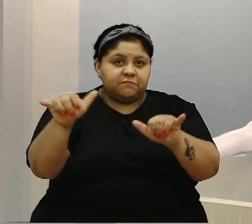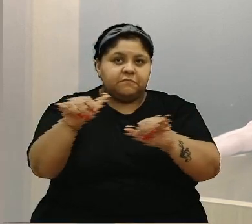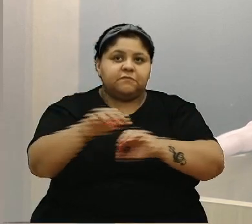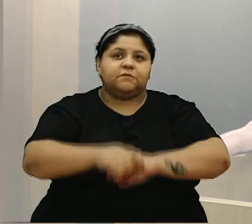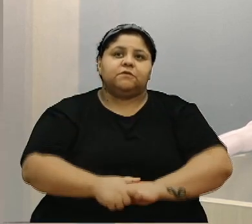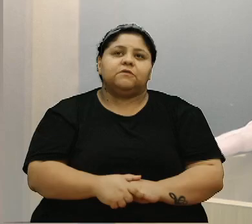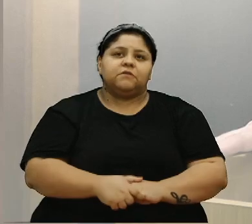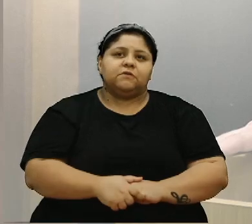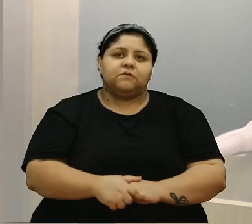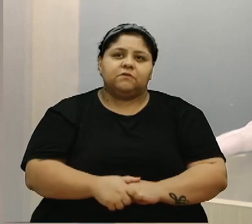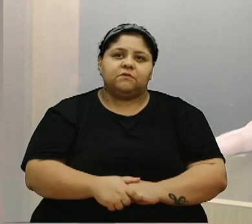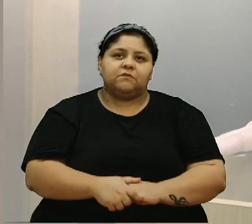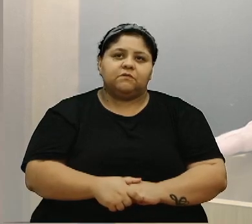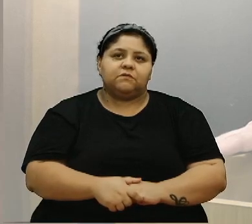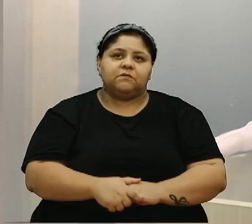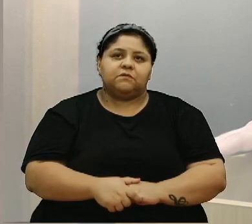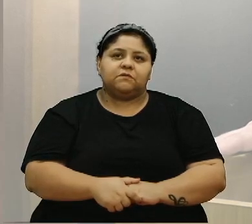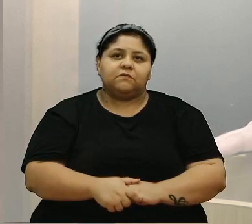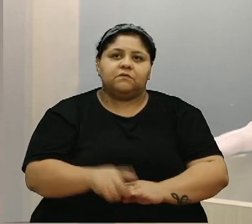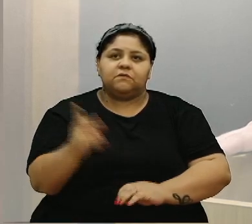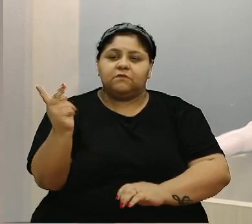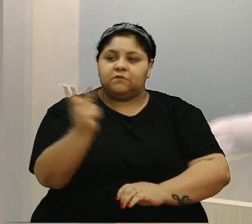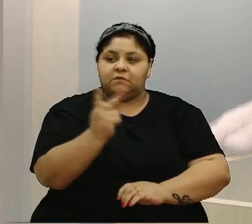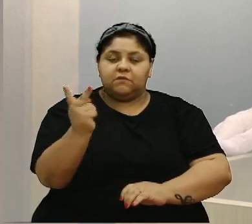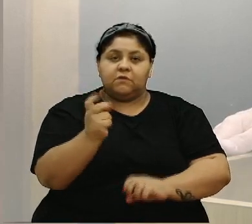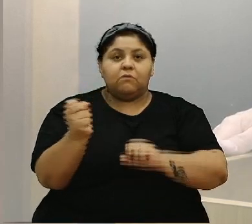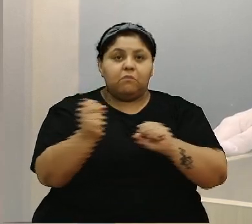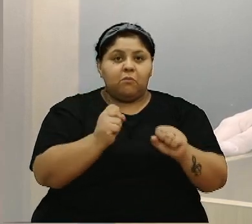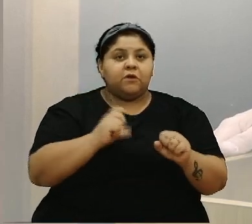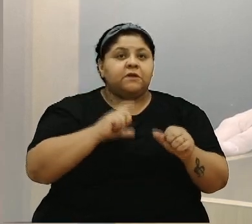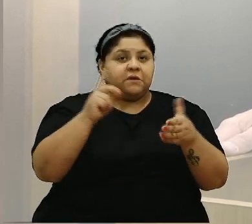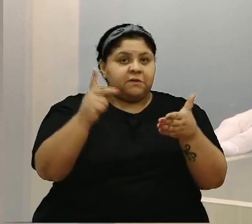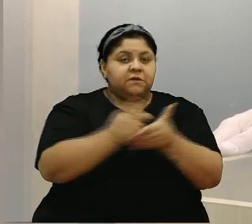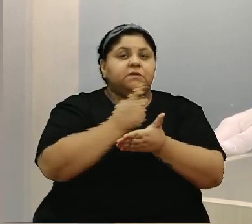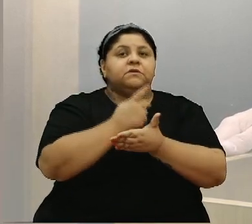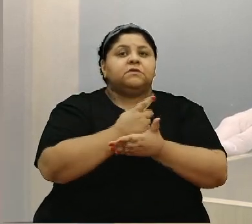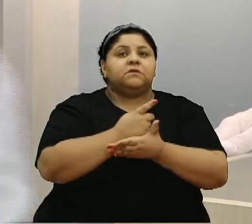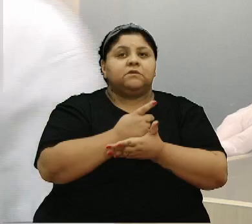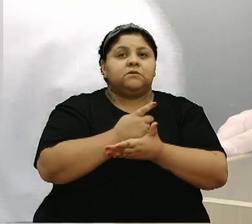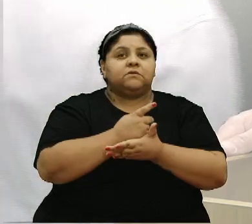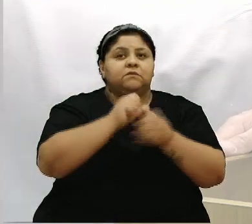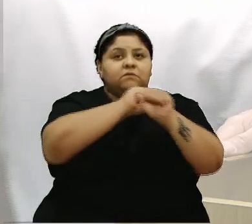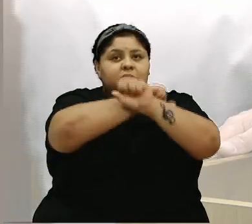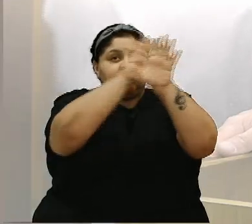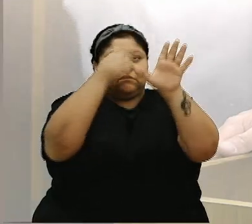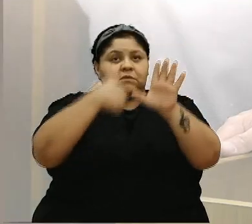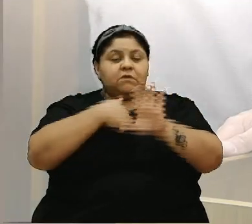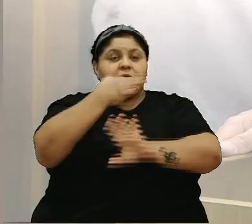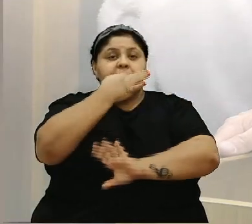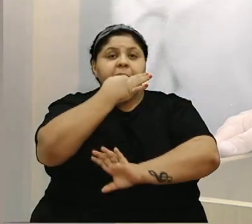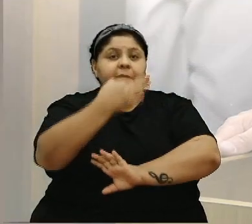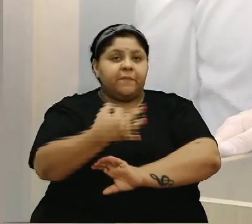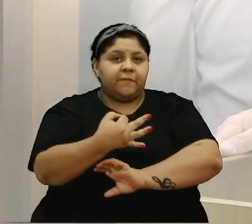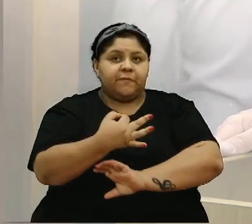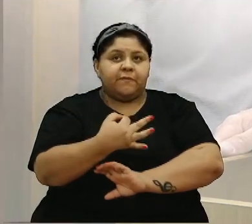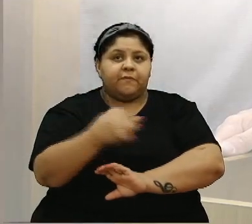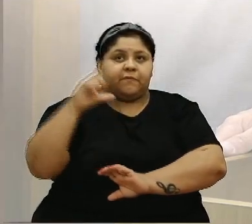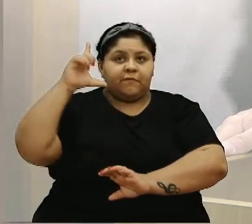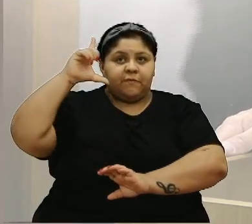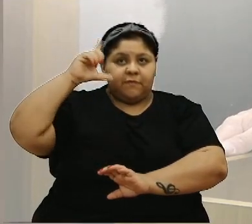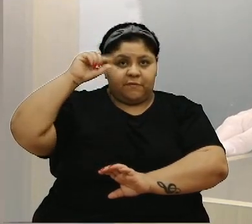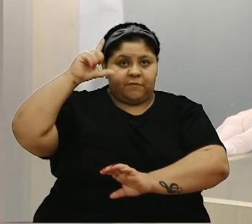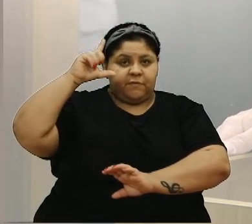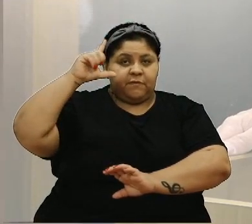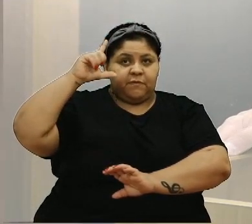Gil? Dos dois lados podem ter errado, eu deixo bem claro que a minha postura Scalco,